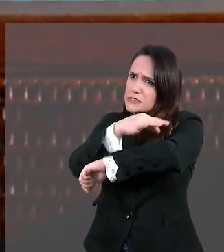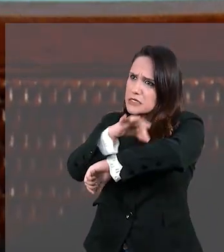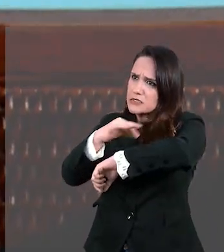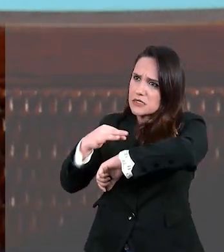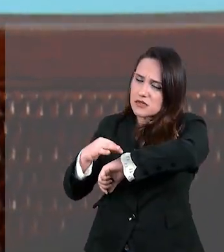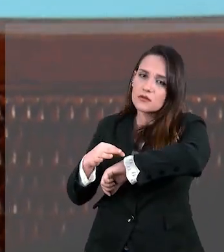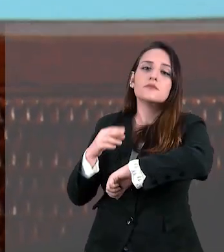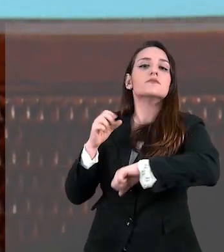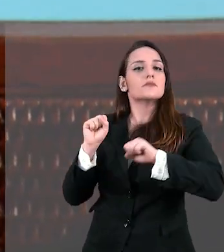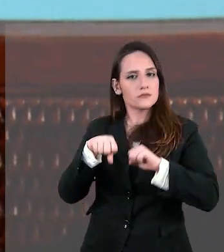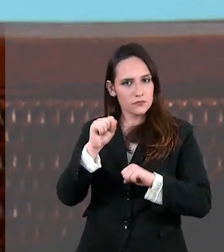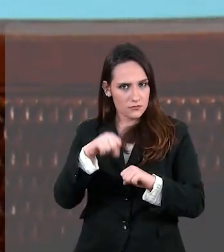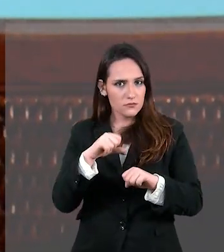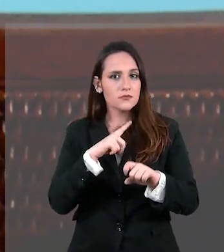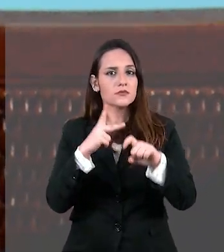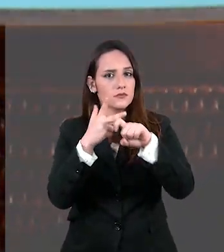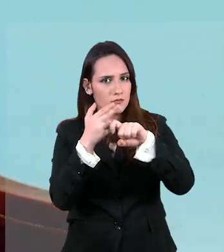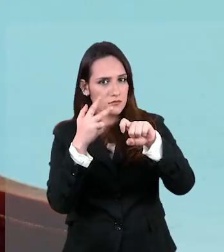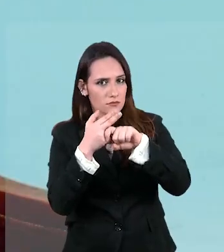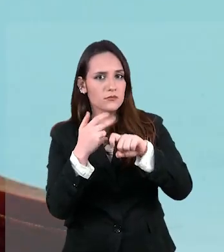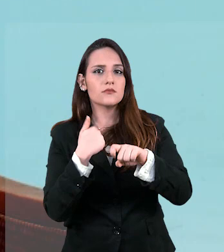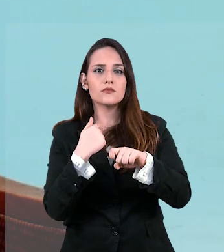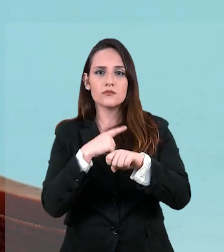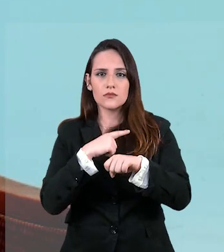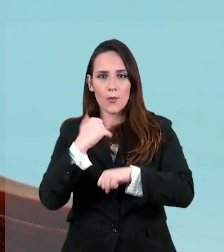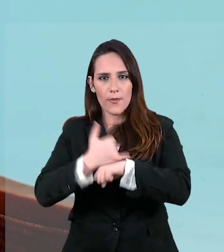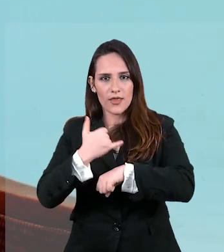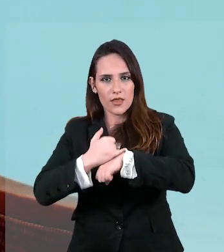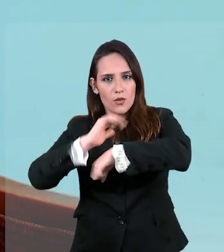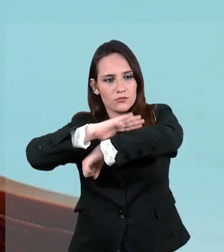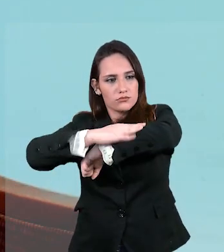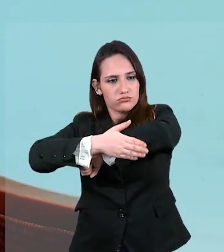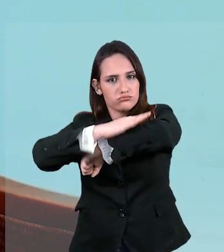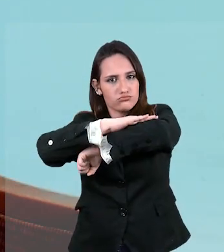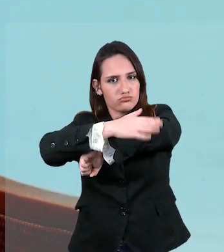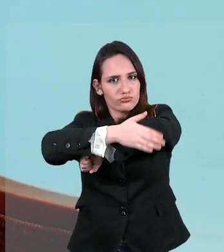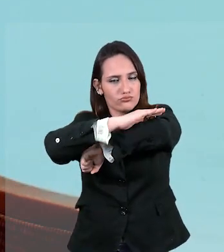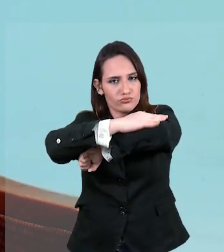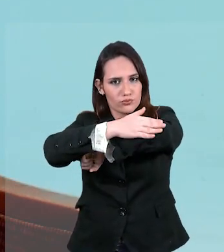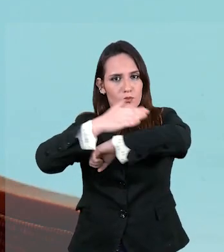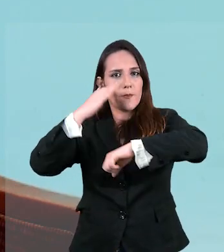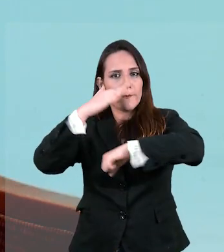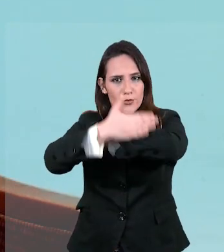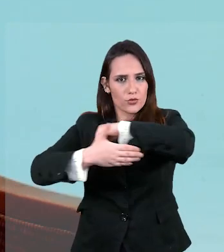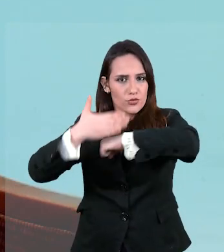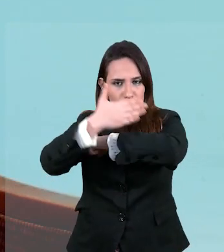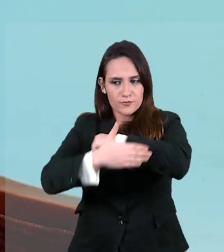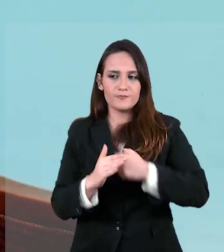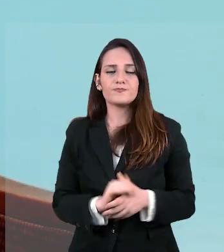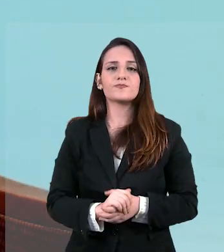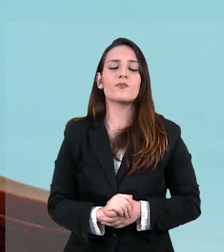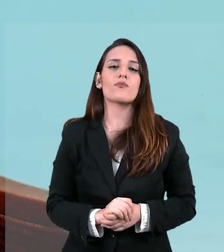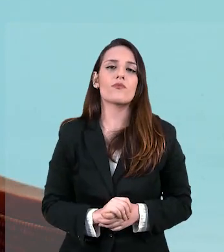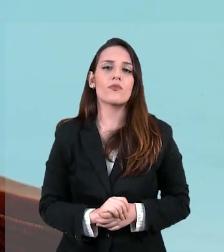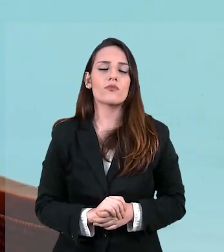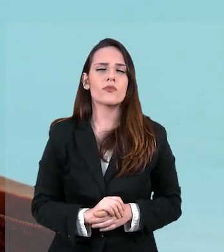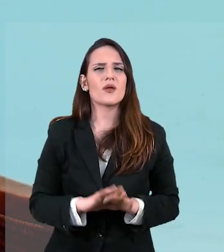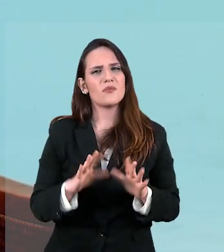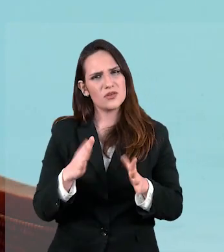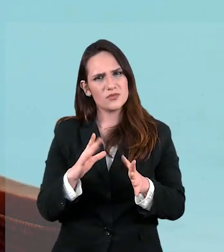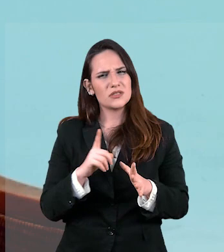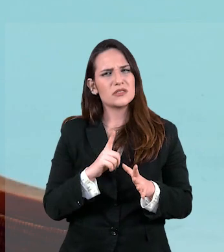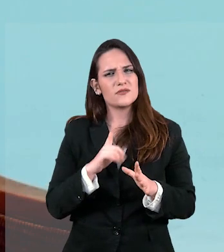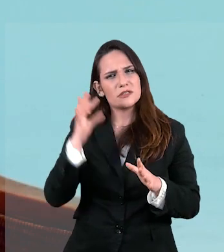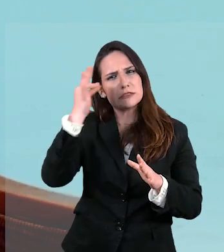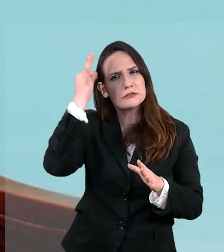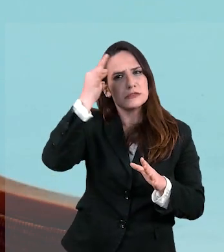braço. Sim, eu tive que passar por cirurgia. Hoje eu tenho placas no braço, mas além do braço quebrado, foram mais